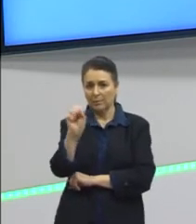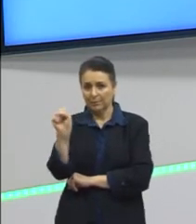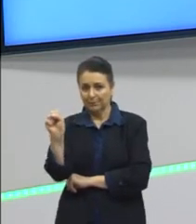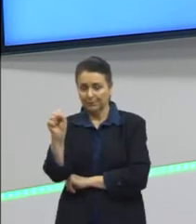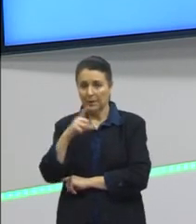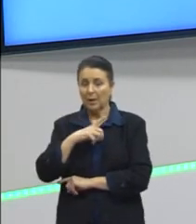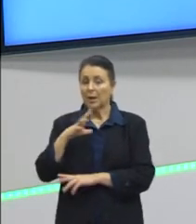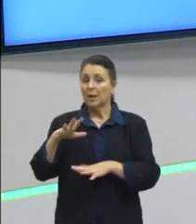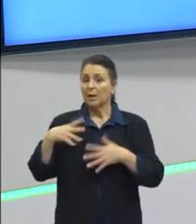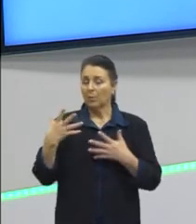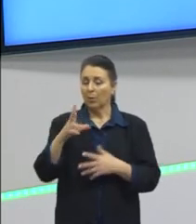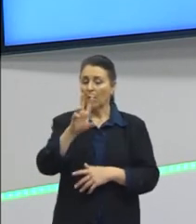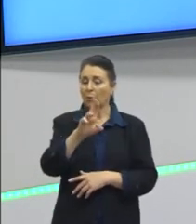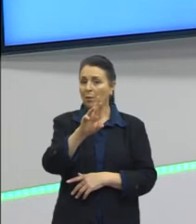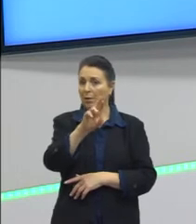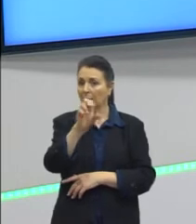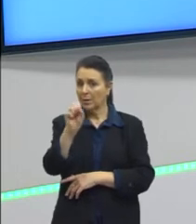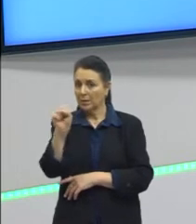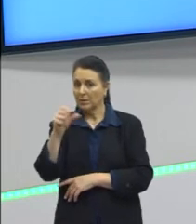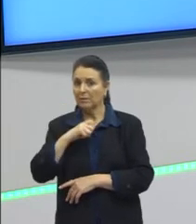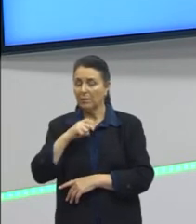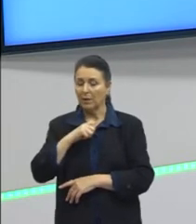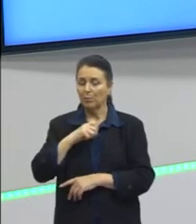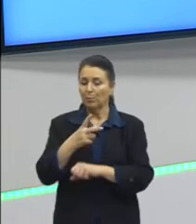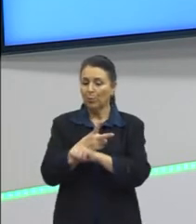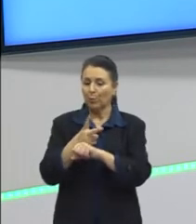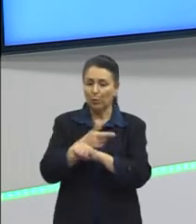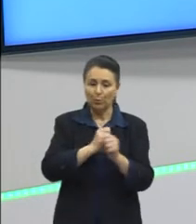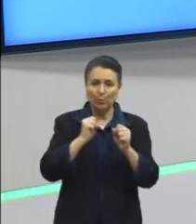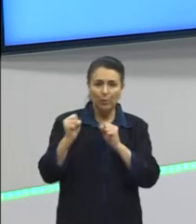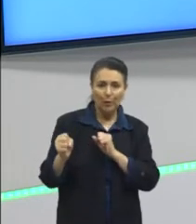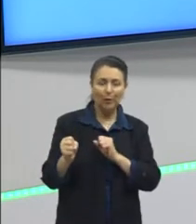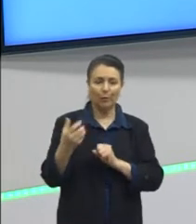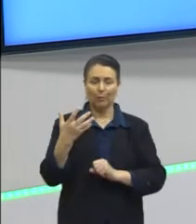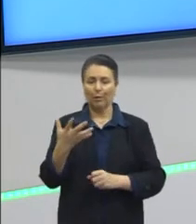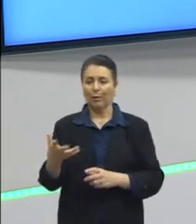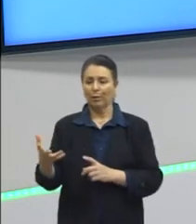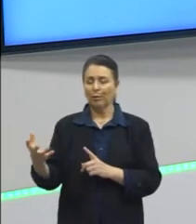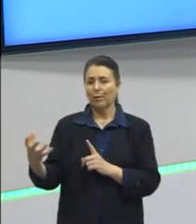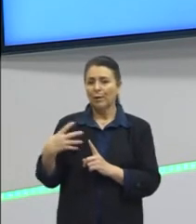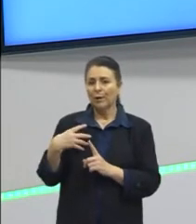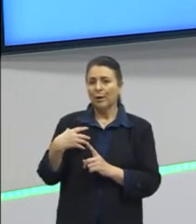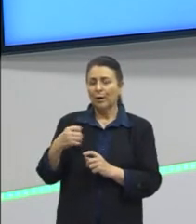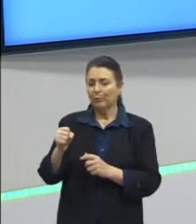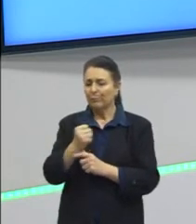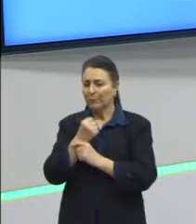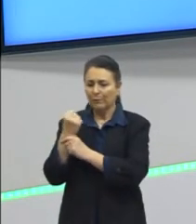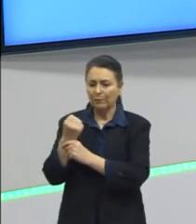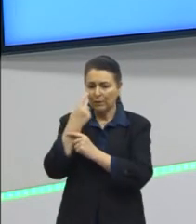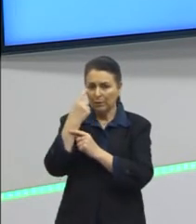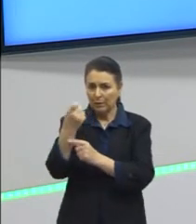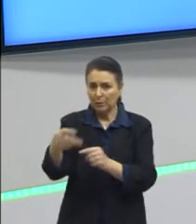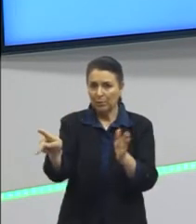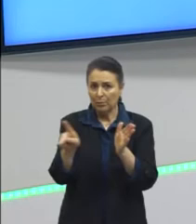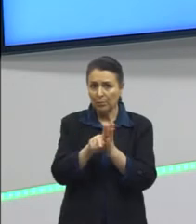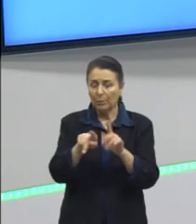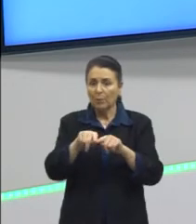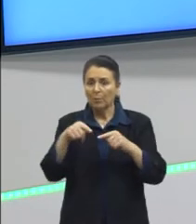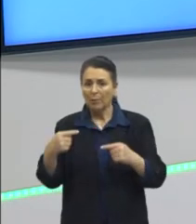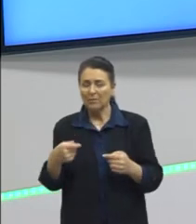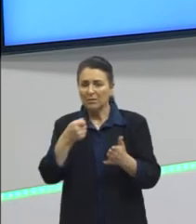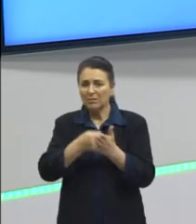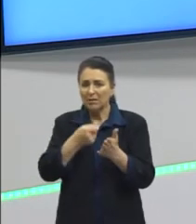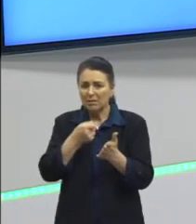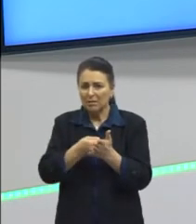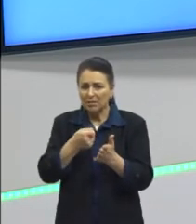União Soviética fez isso buscando poder defender os seus interesses Mas eles promoveram por exemplo uma tentativa